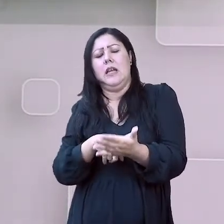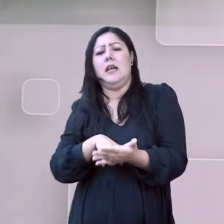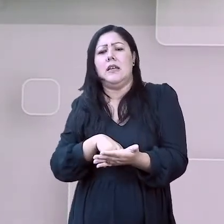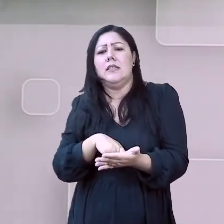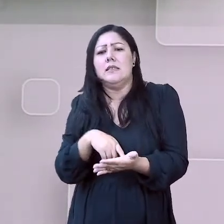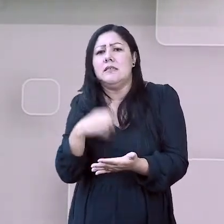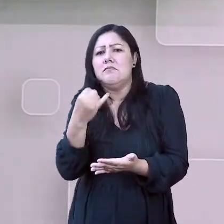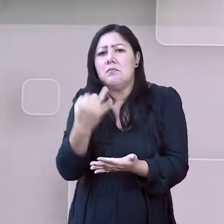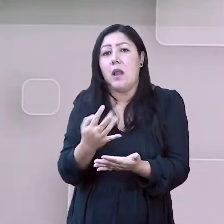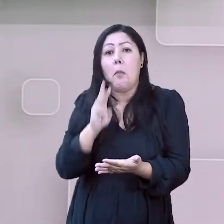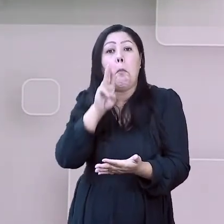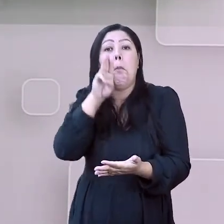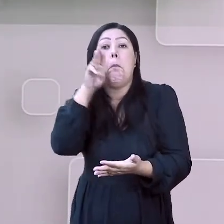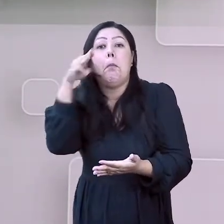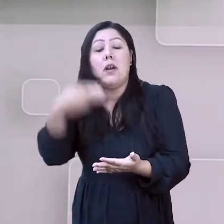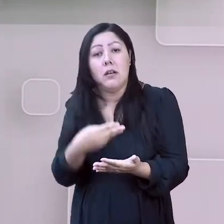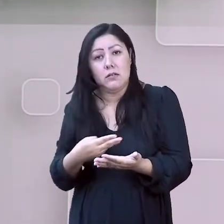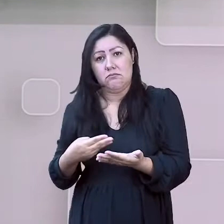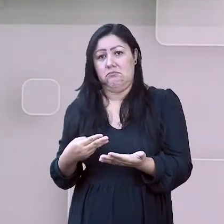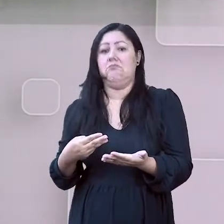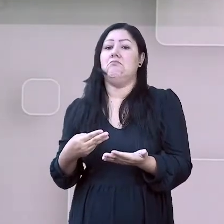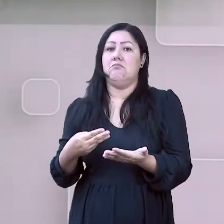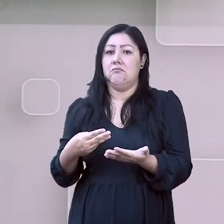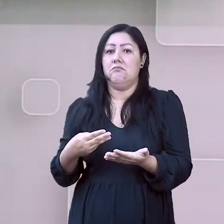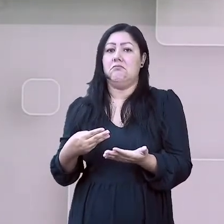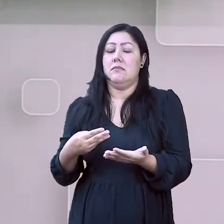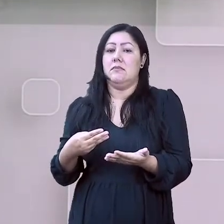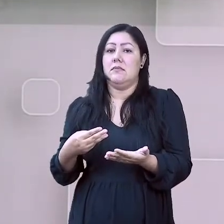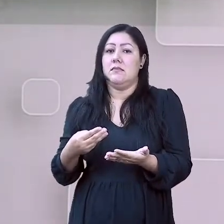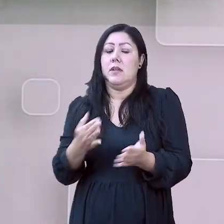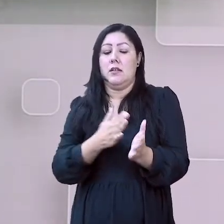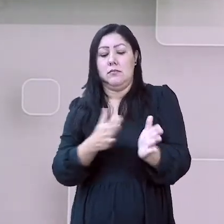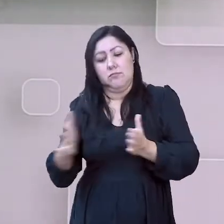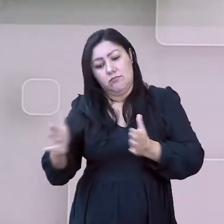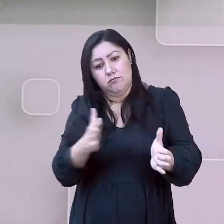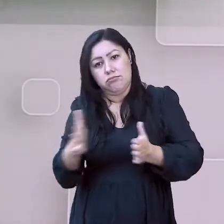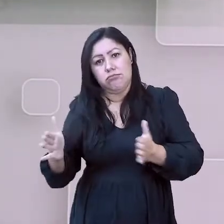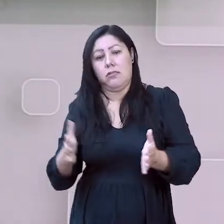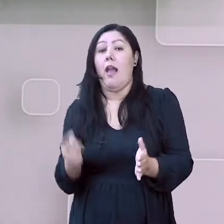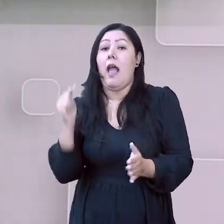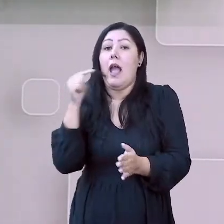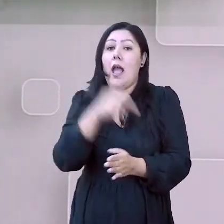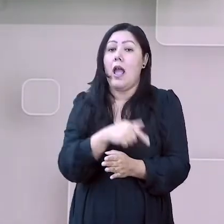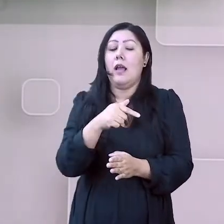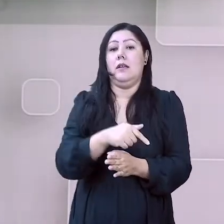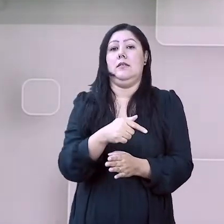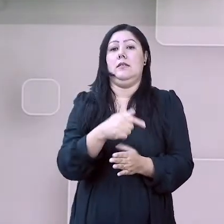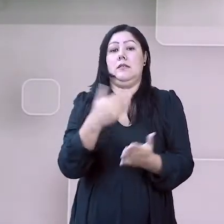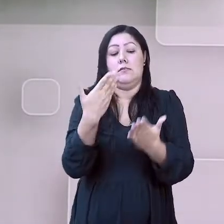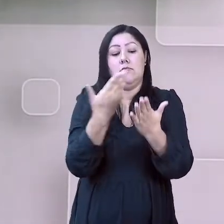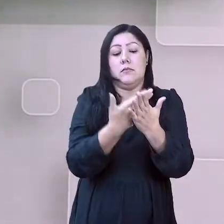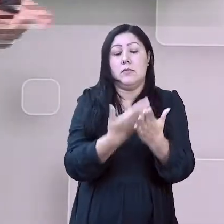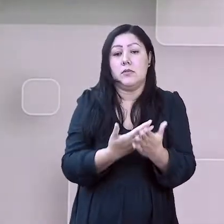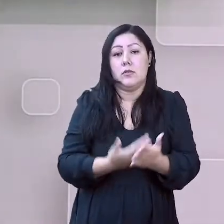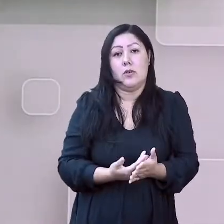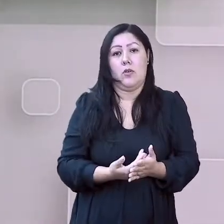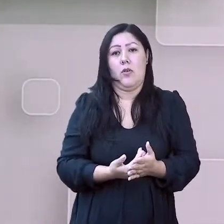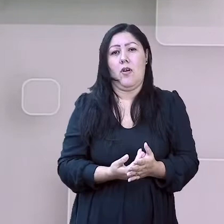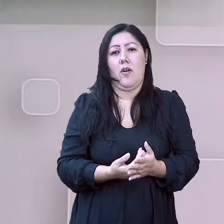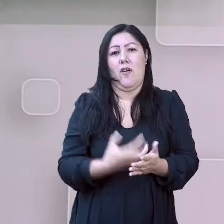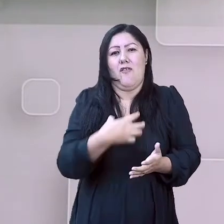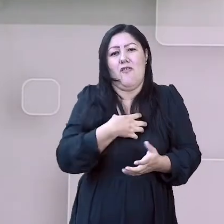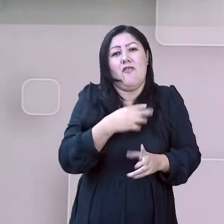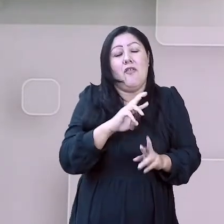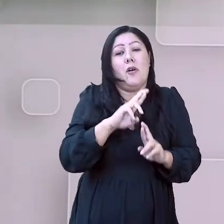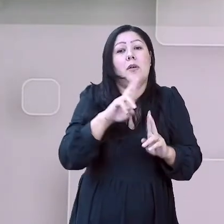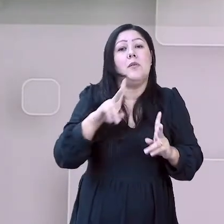falar, tem bilhões. Mas é dentro do que ele está estudando, da maneira como ele está contando.